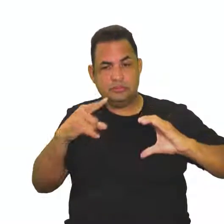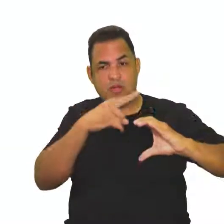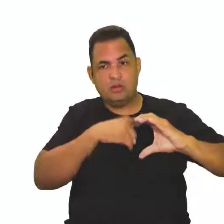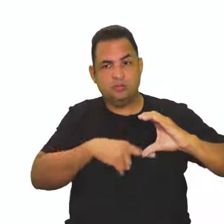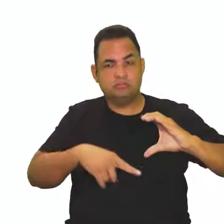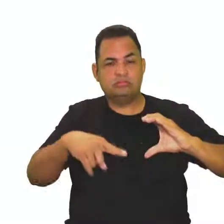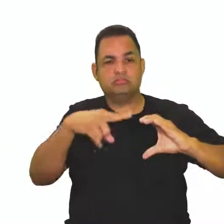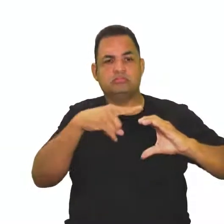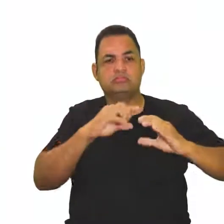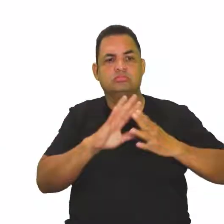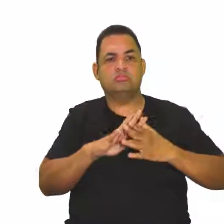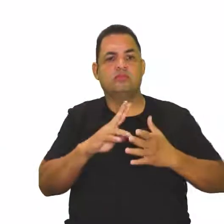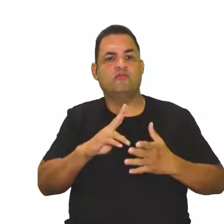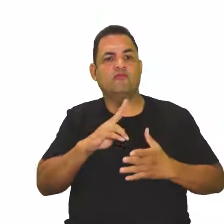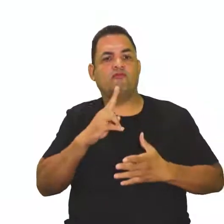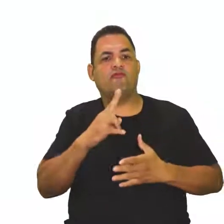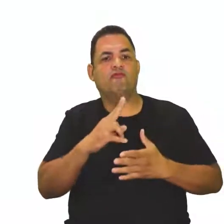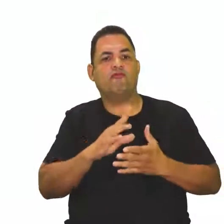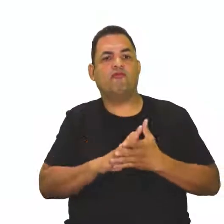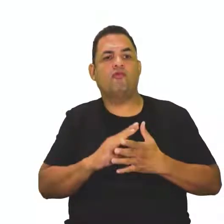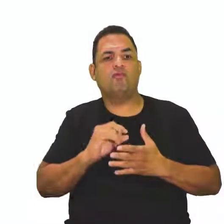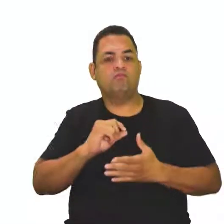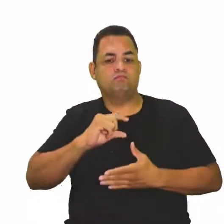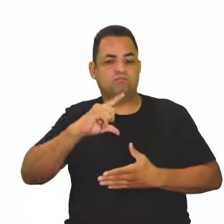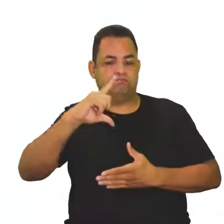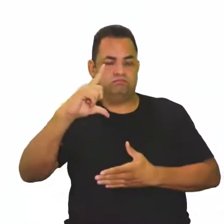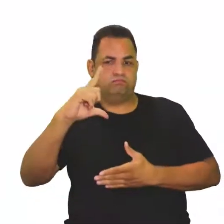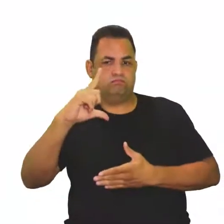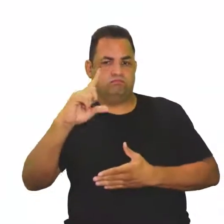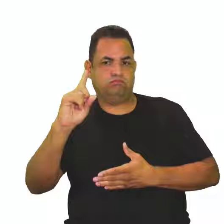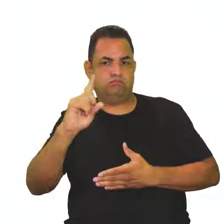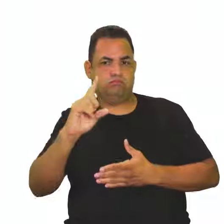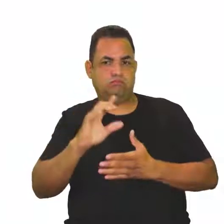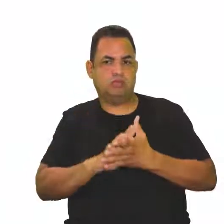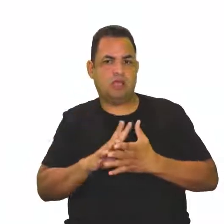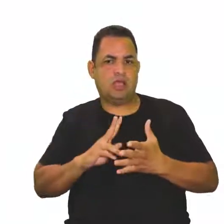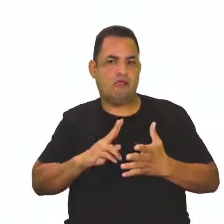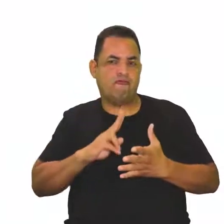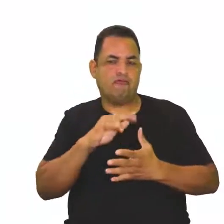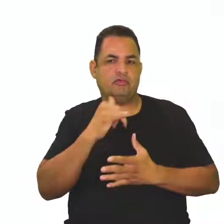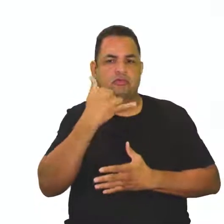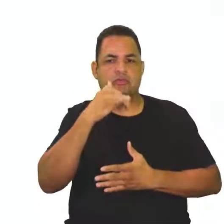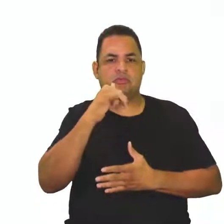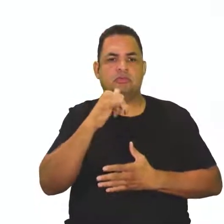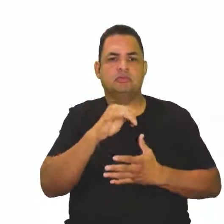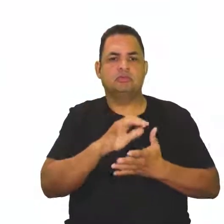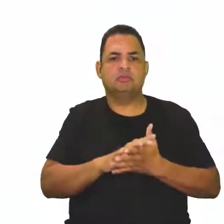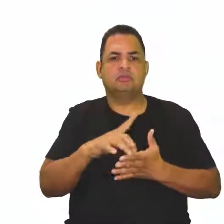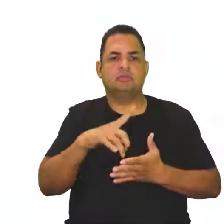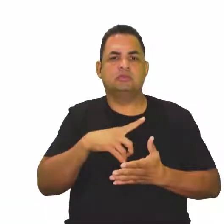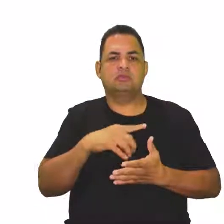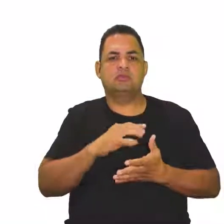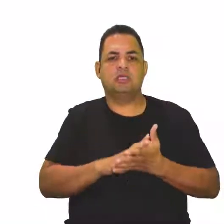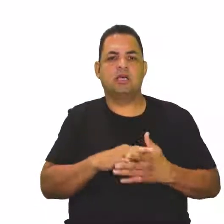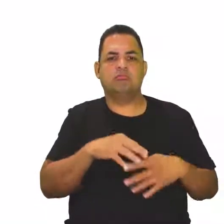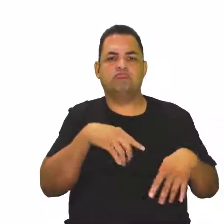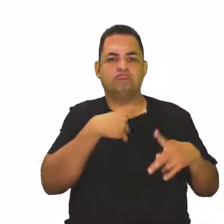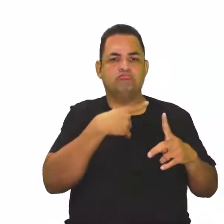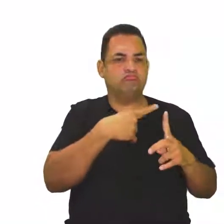for suficientemente grande, a força elétrica provocará somente